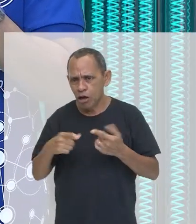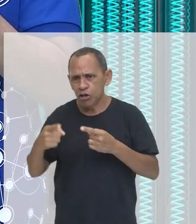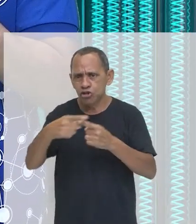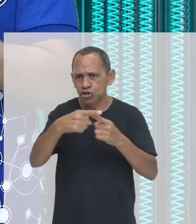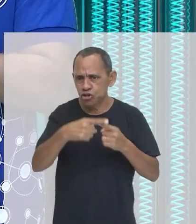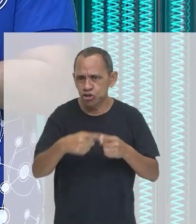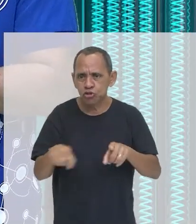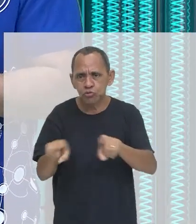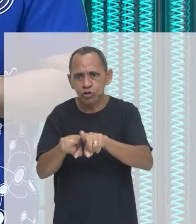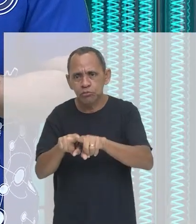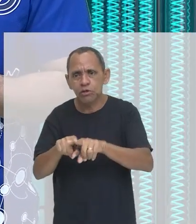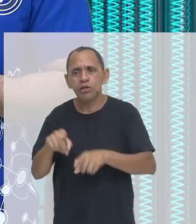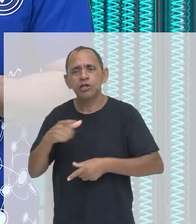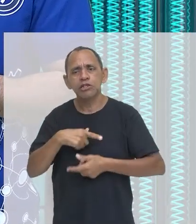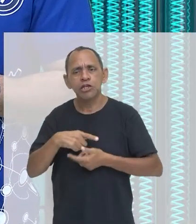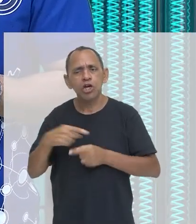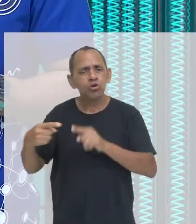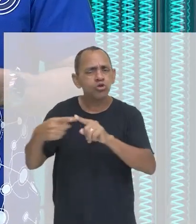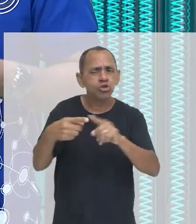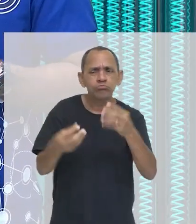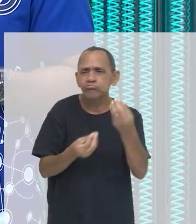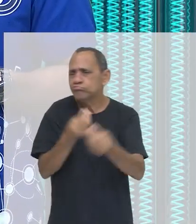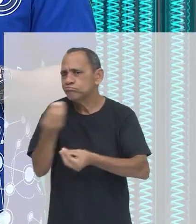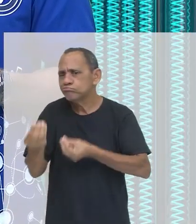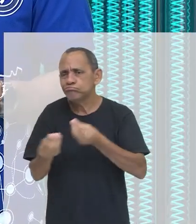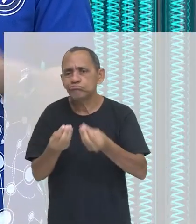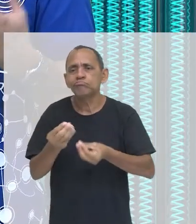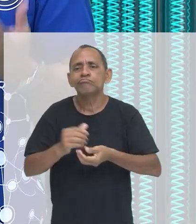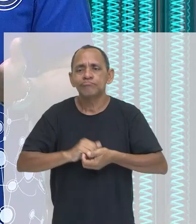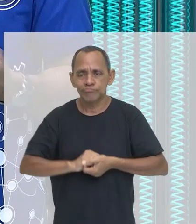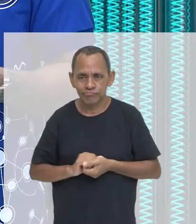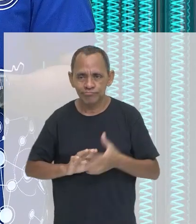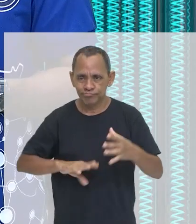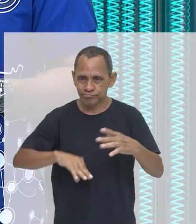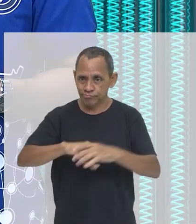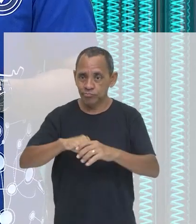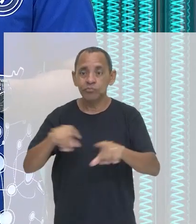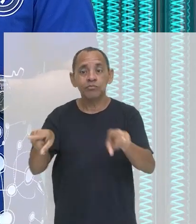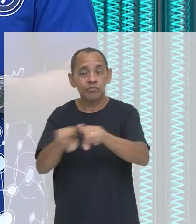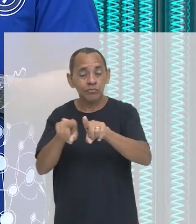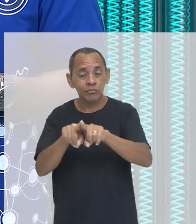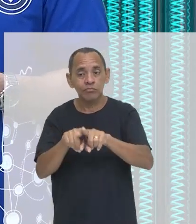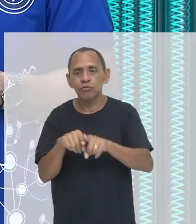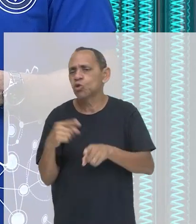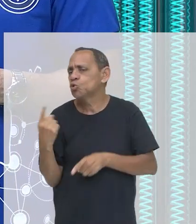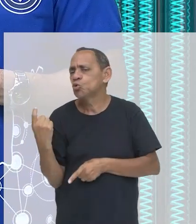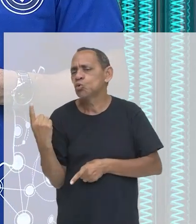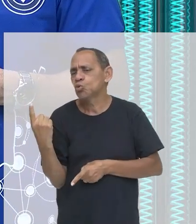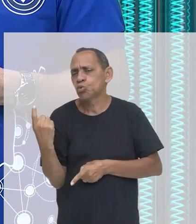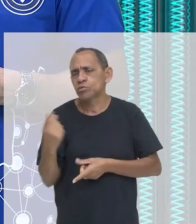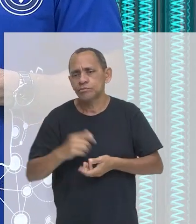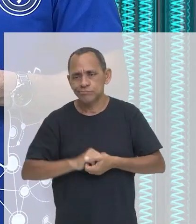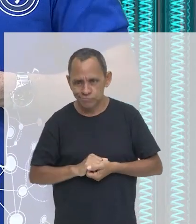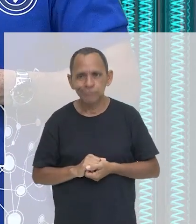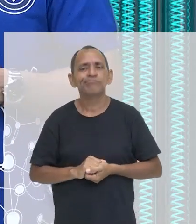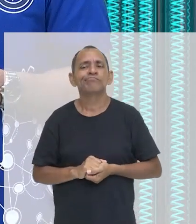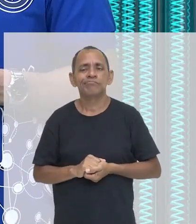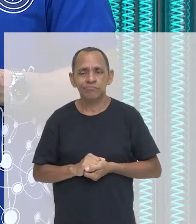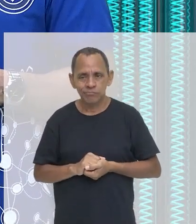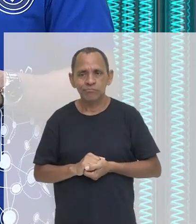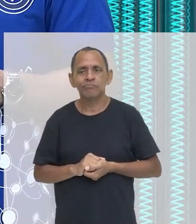ela vai tendo uma cara, tanto por grupo quanto individualmente. E nós expressamos então a cultura através da música,